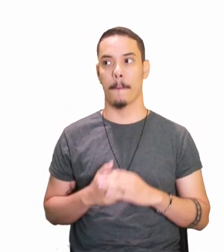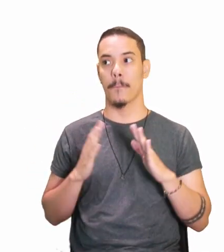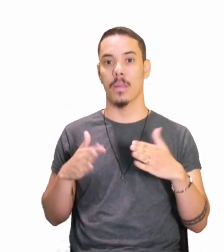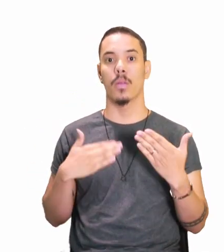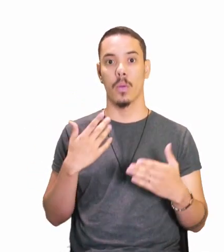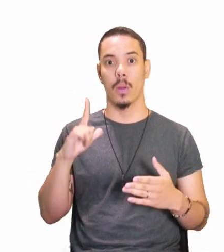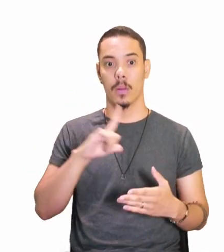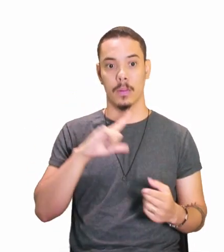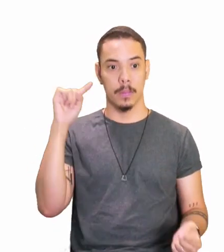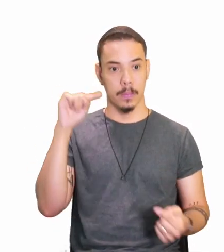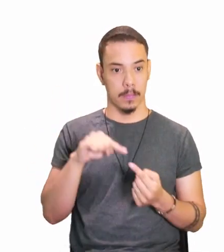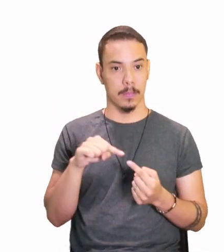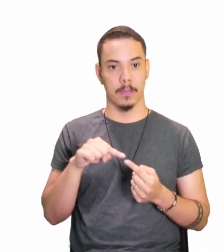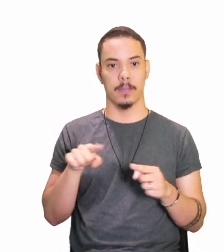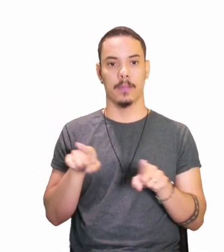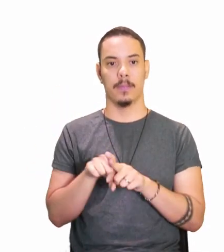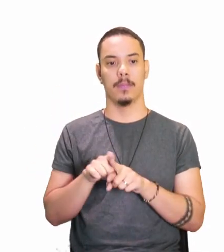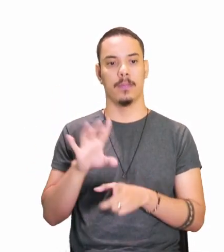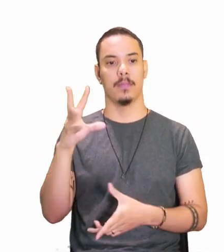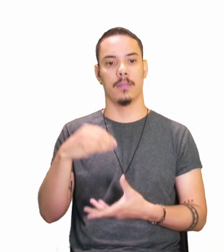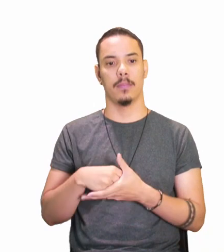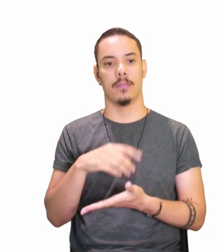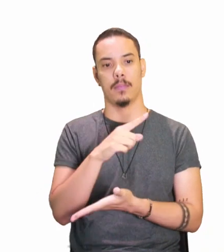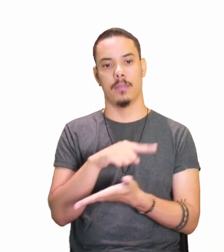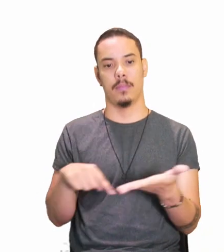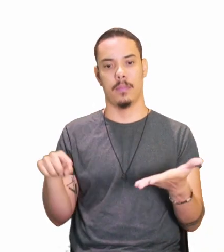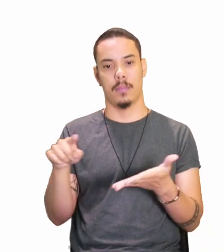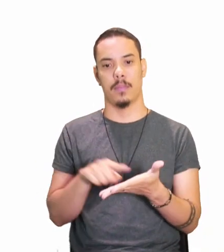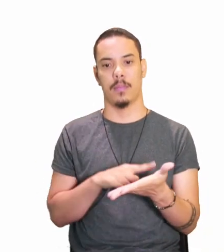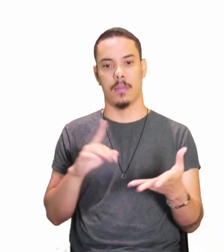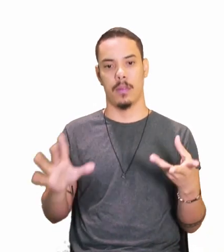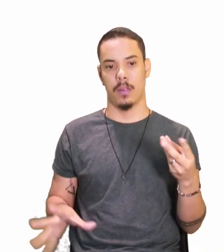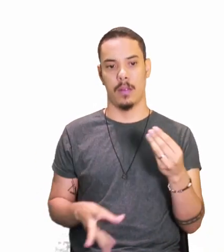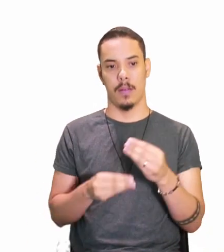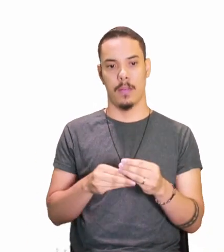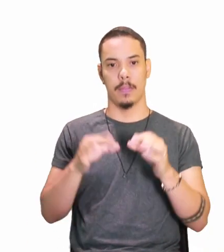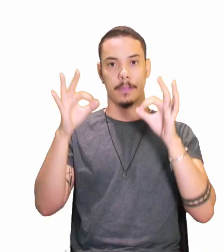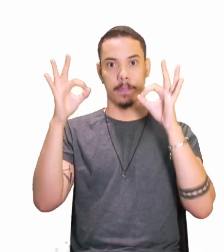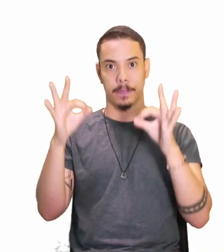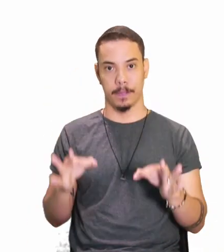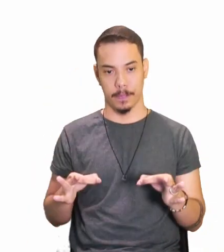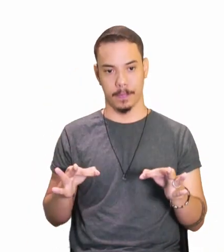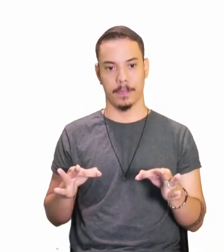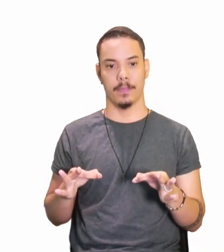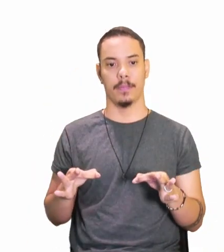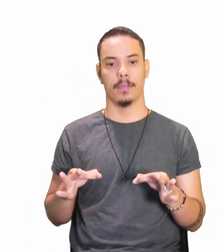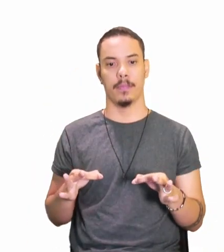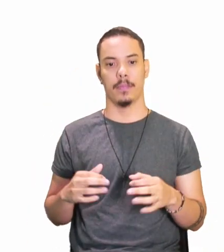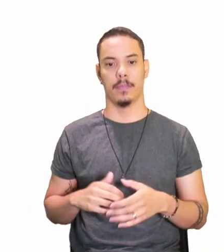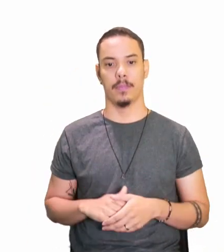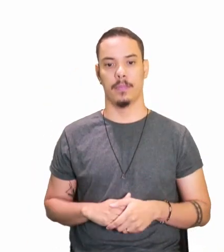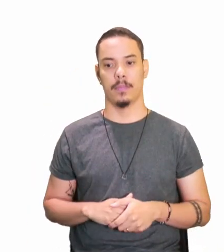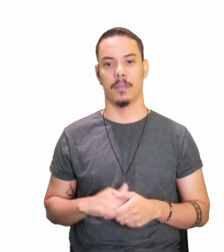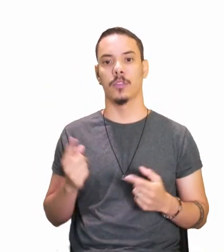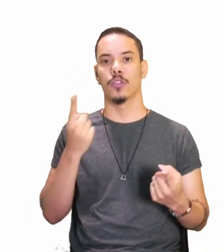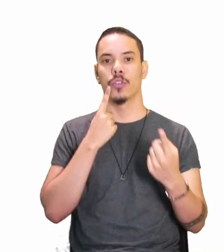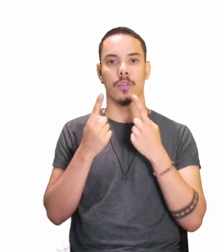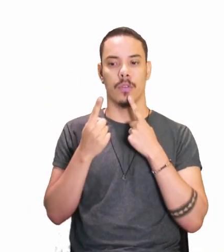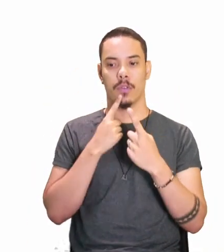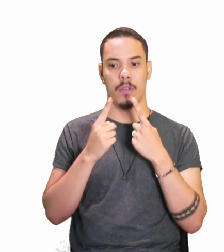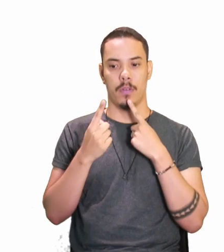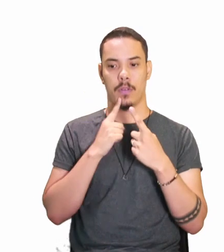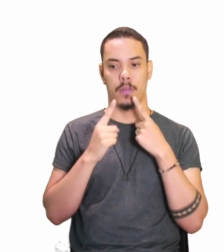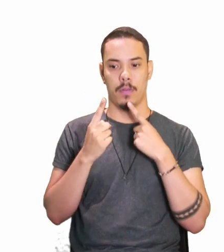Qual é a alternativa aqui? Ó? Assinale a alternativa que completa corretamente as lacunas do hipotético diálogo